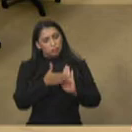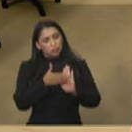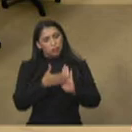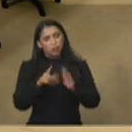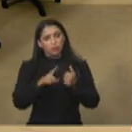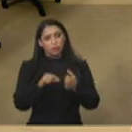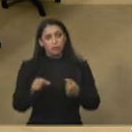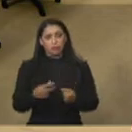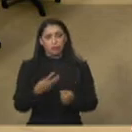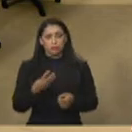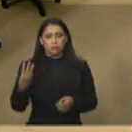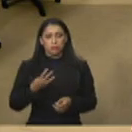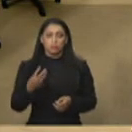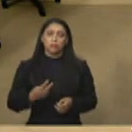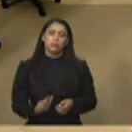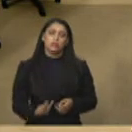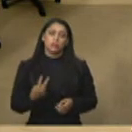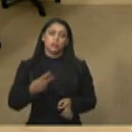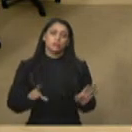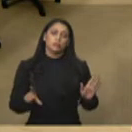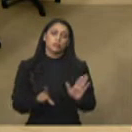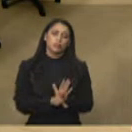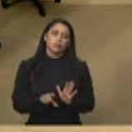artigo 3º, 2 da Lei